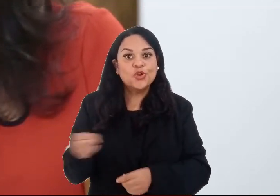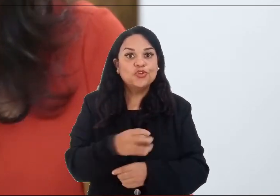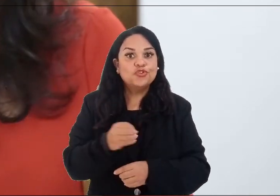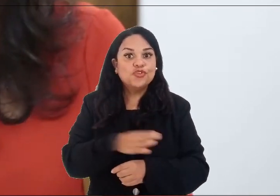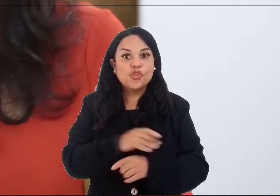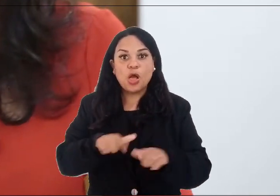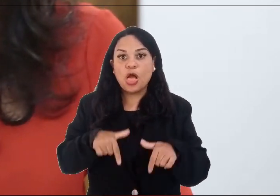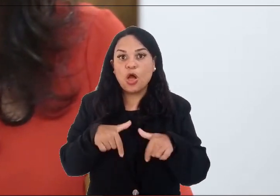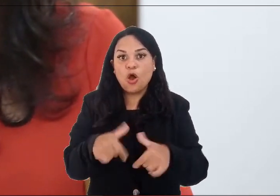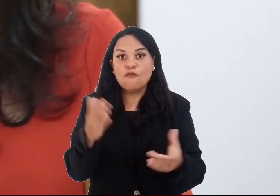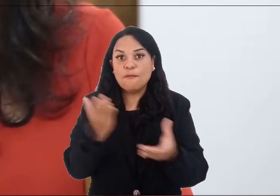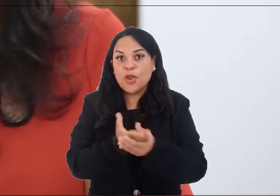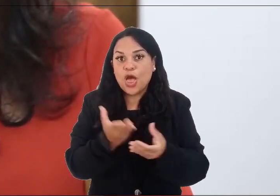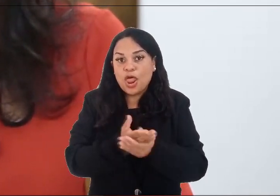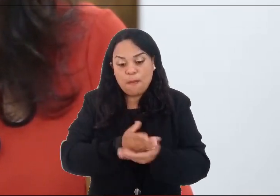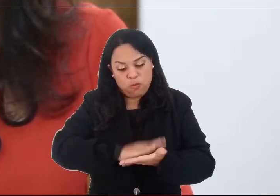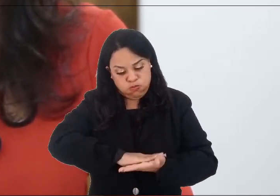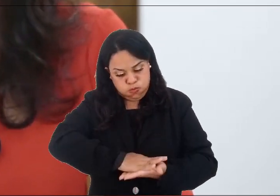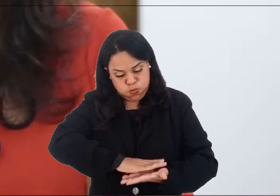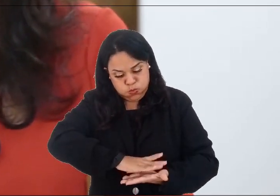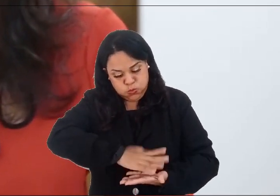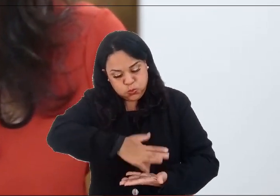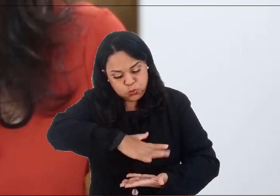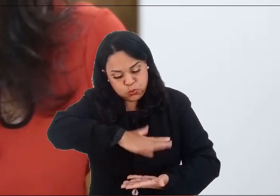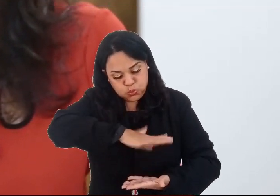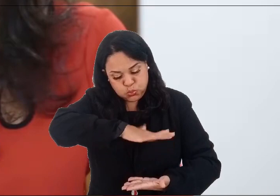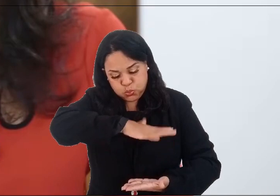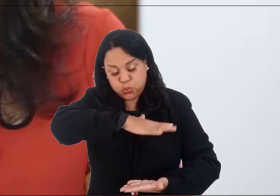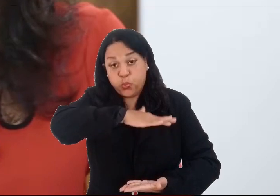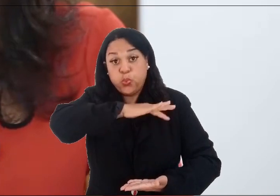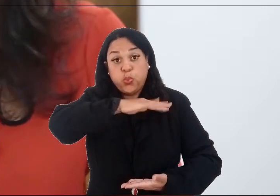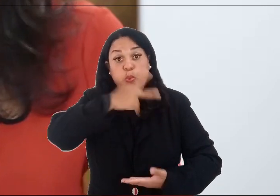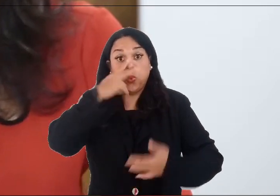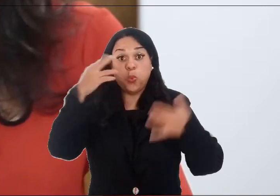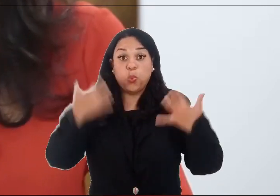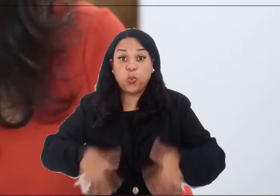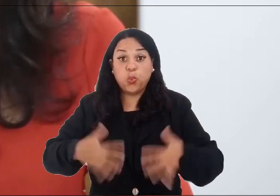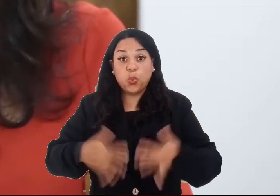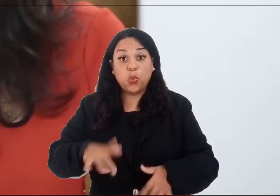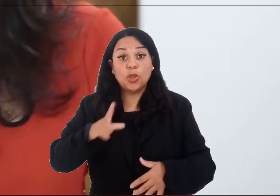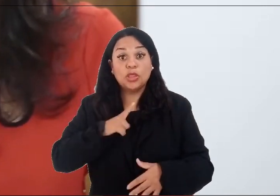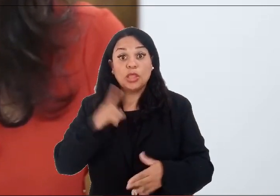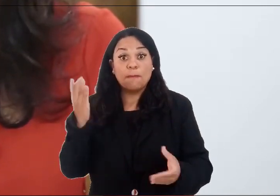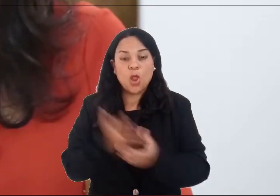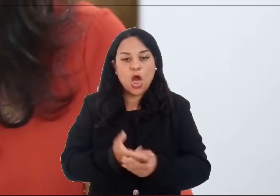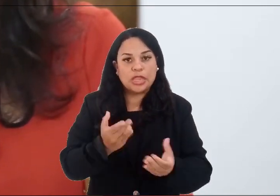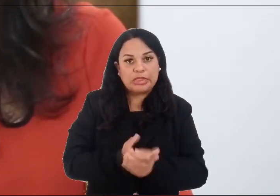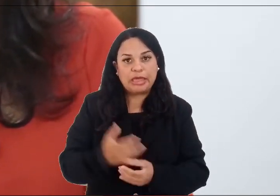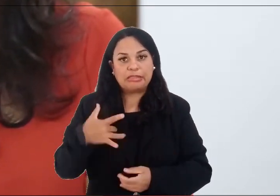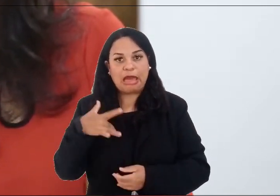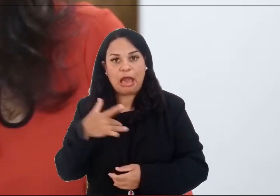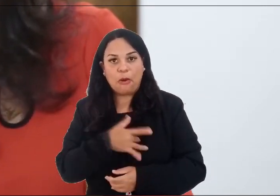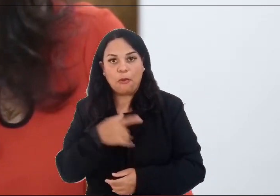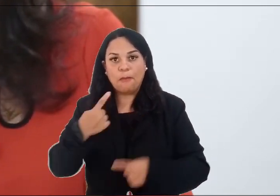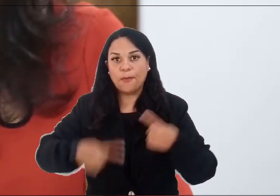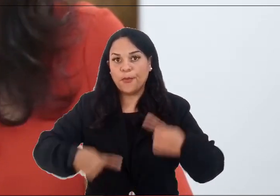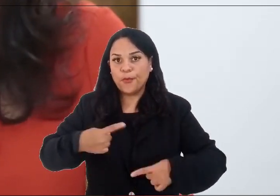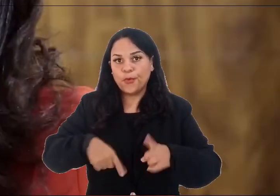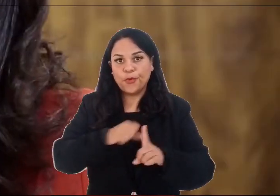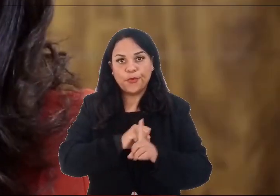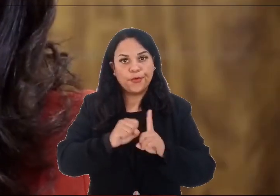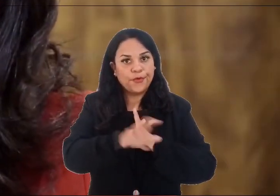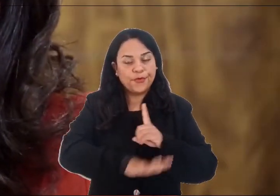anos. E isso a gente sente, então, um excesso de judicialização na saúde, na política, em vários